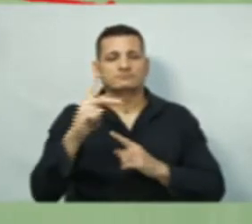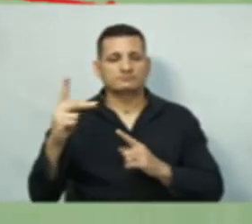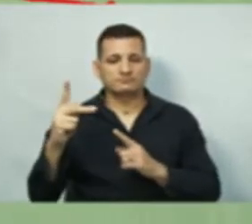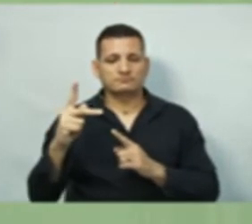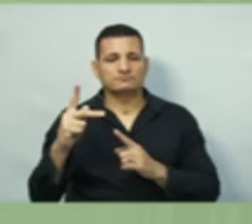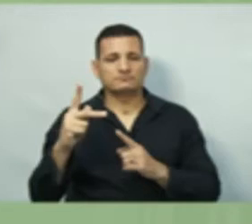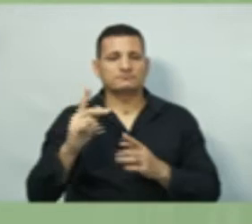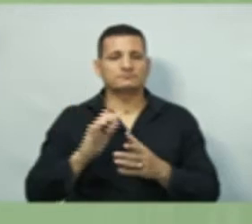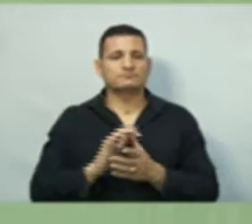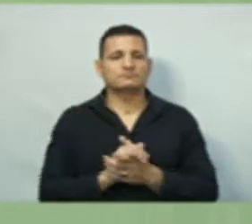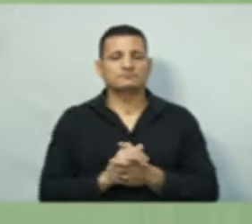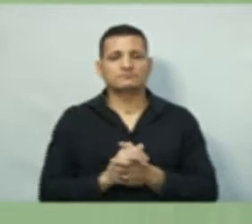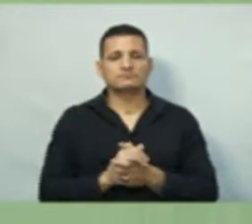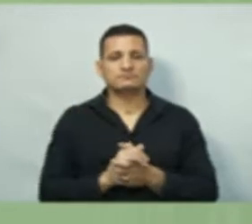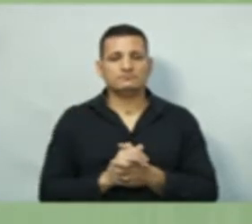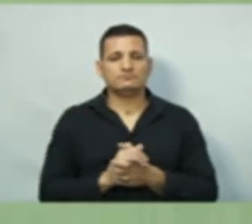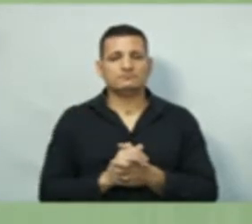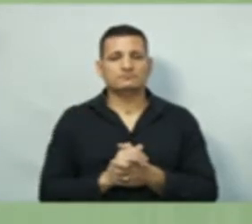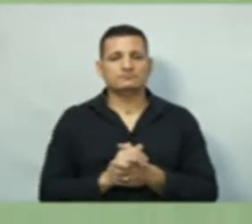cooperativa.